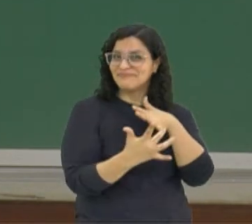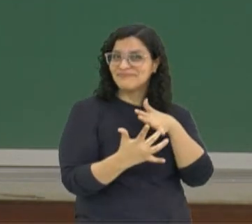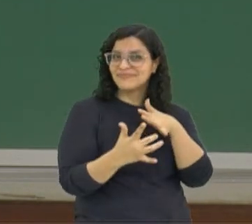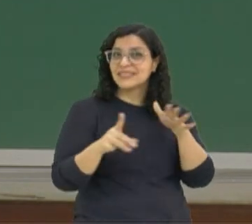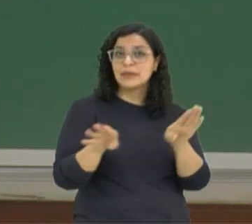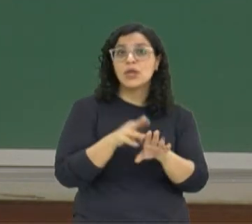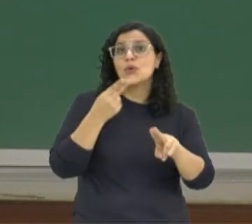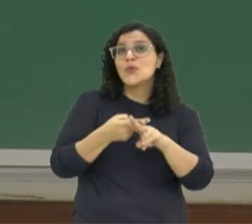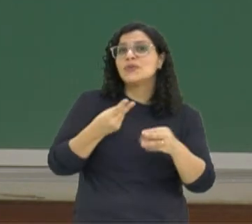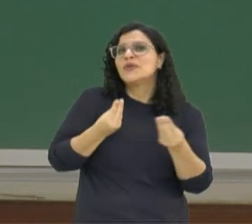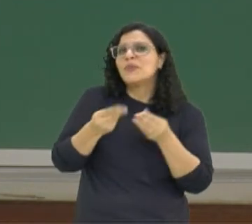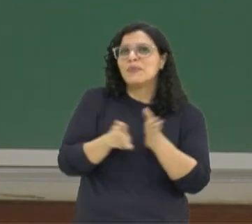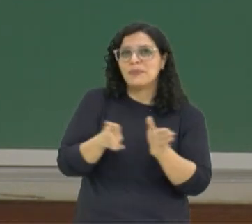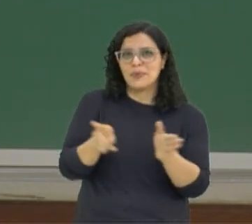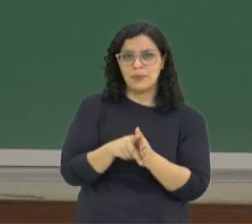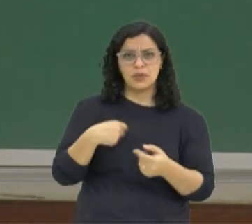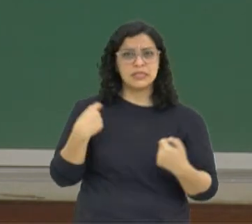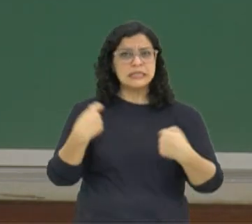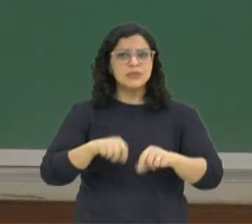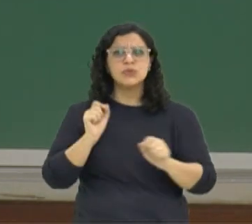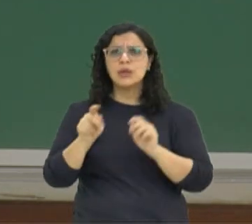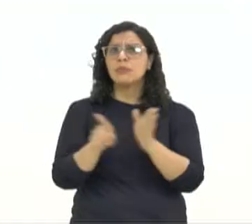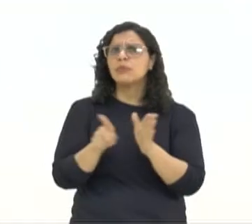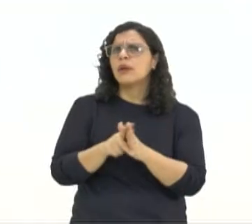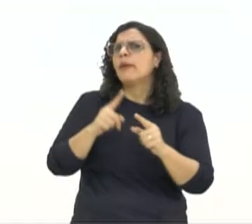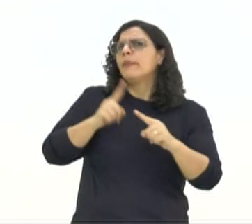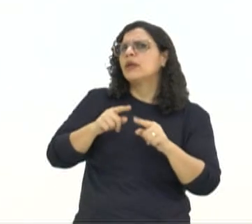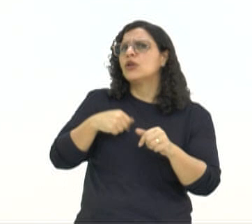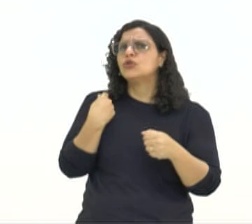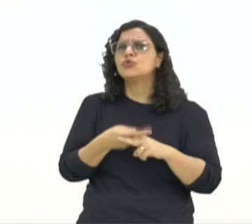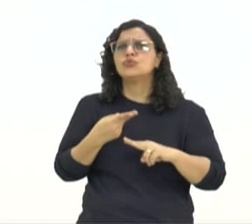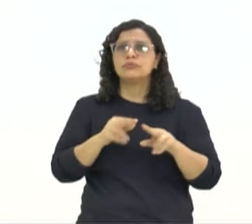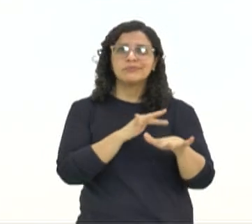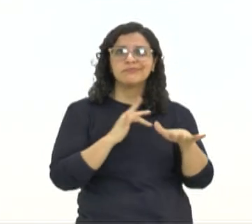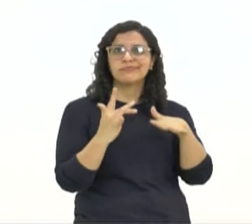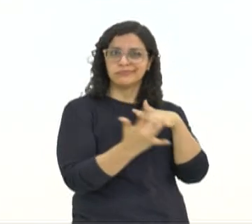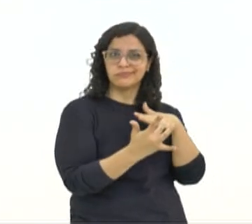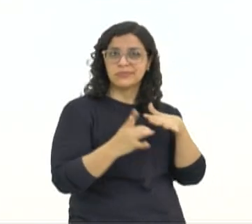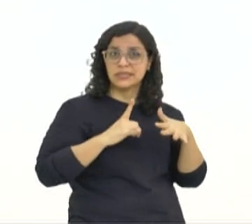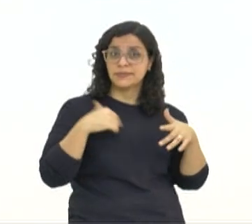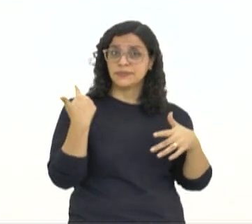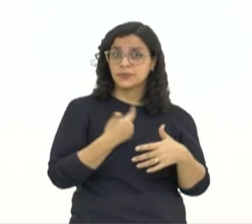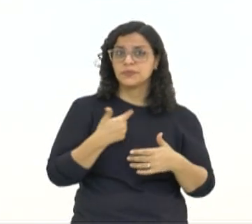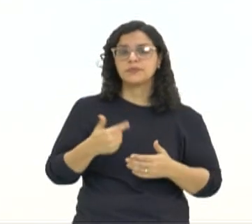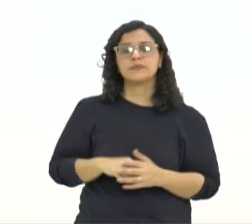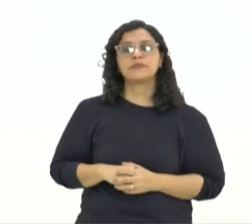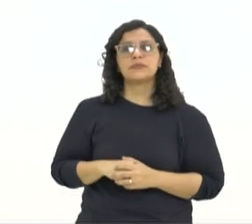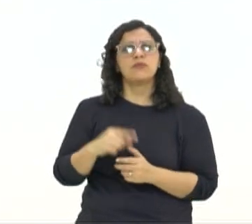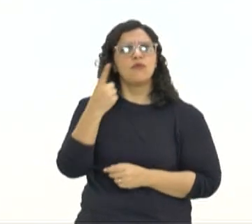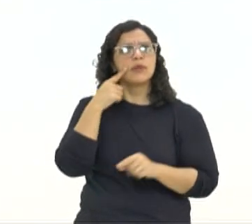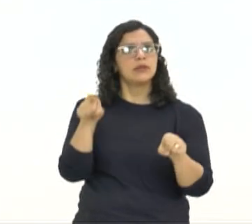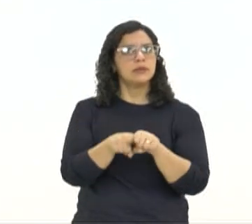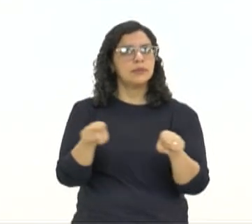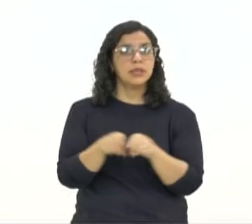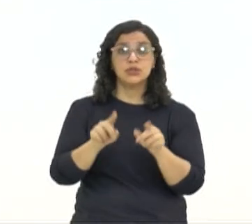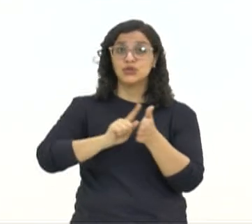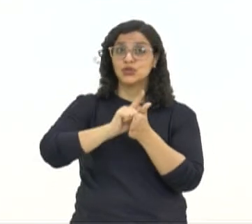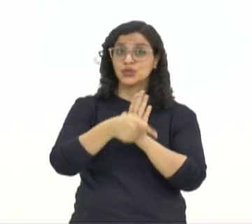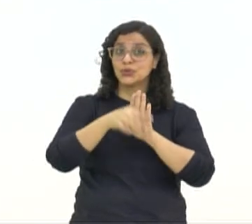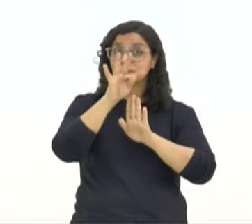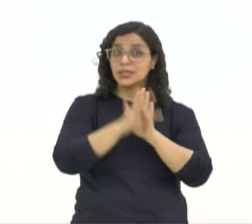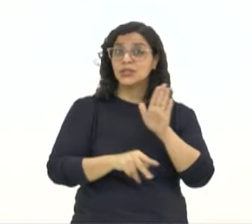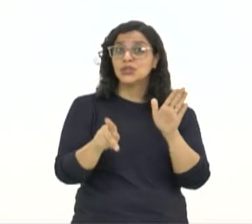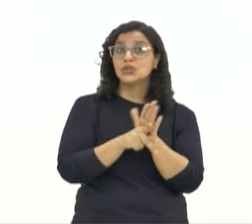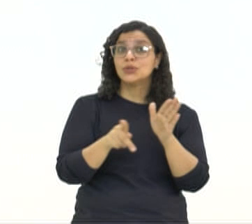os usos, né? As necessidades, o para que serve a rede. Vamos ver a partir de um gênero textual